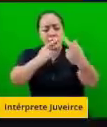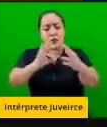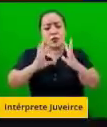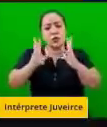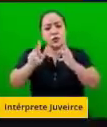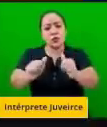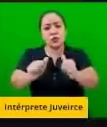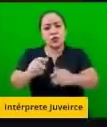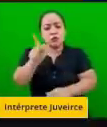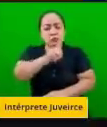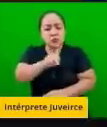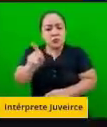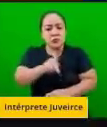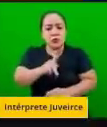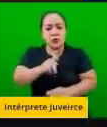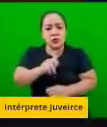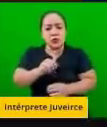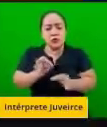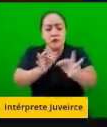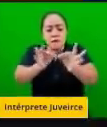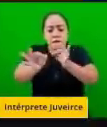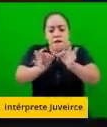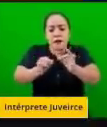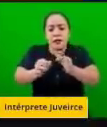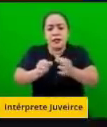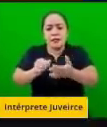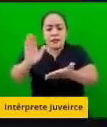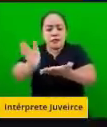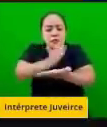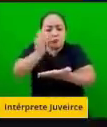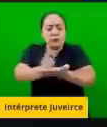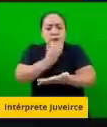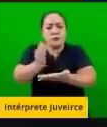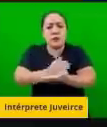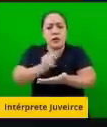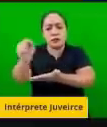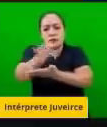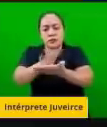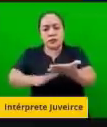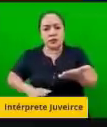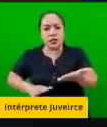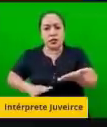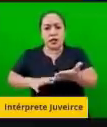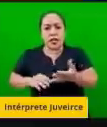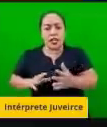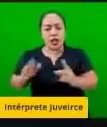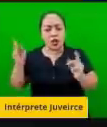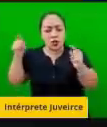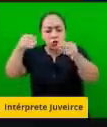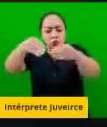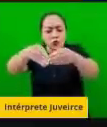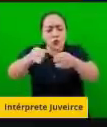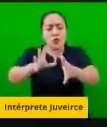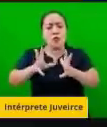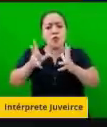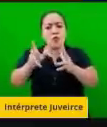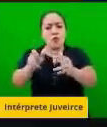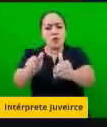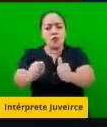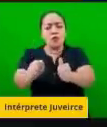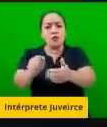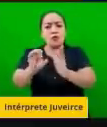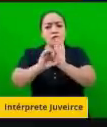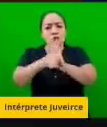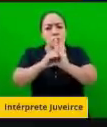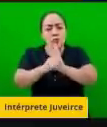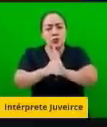de atividades, de forma a contemplar os conteúdos programáticos para abranger todos os dias